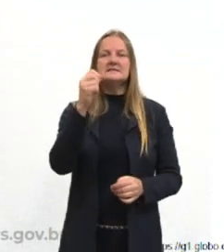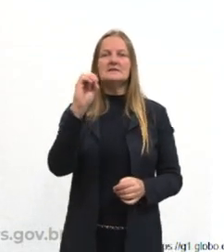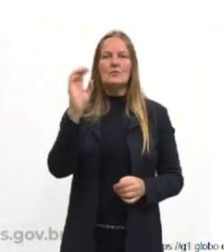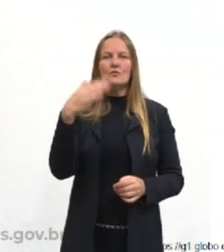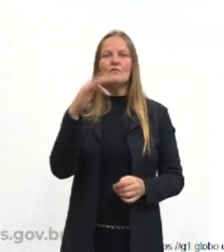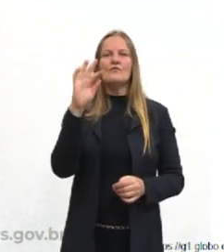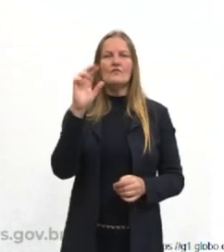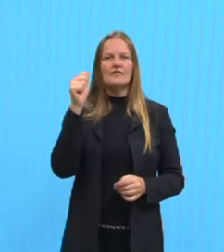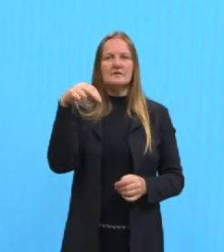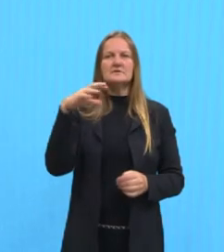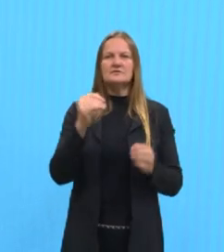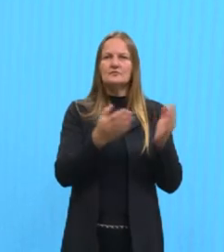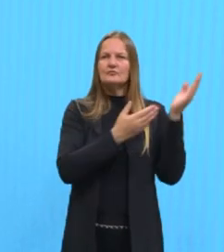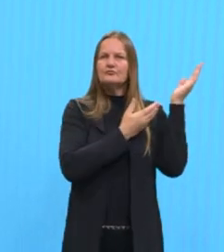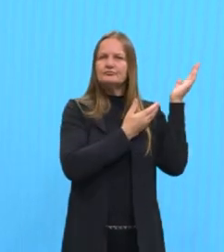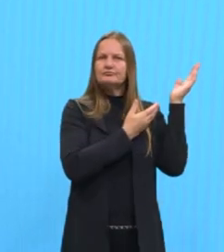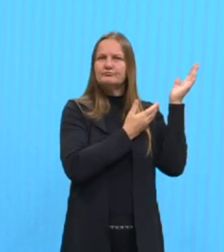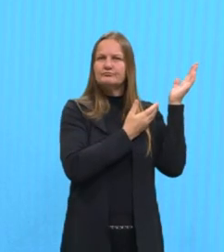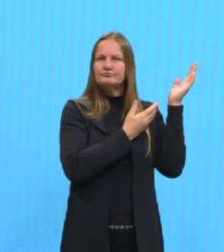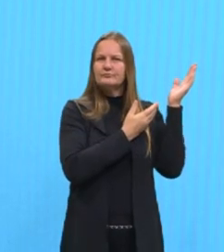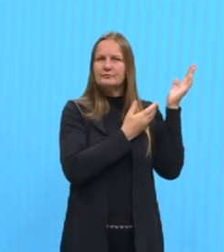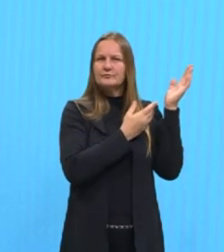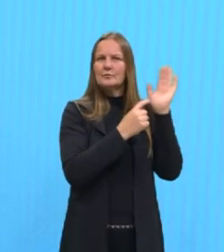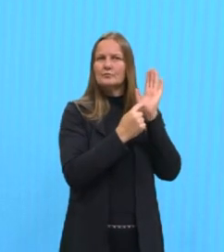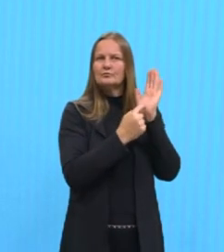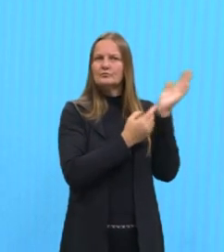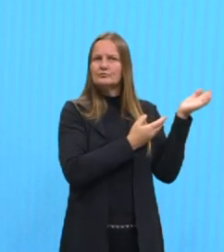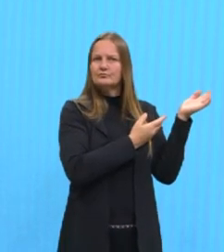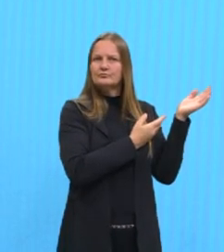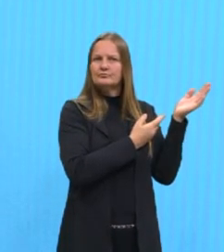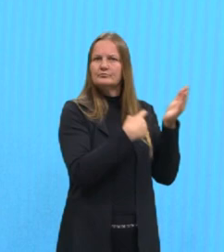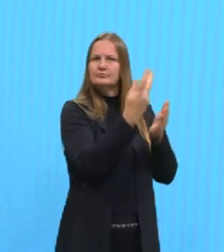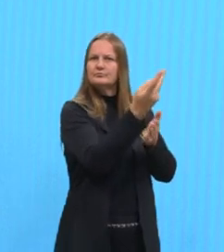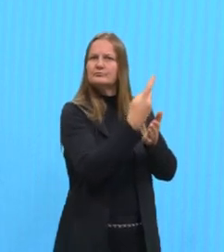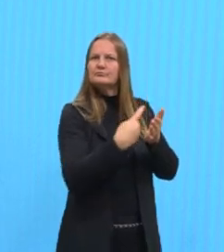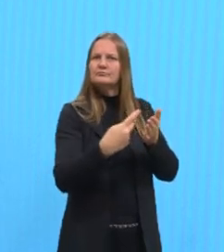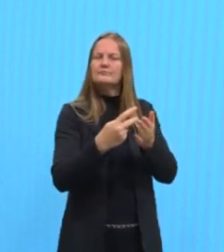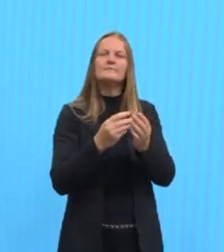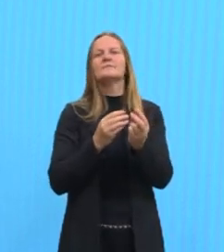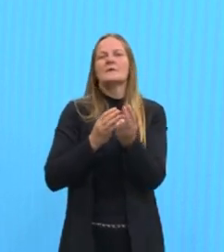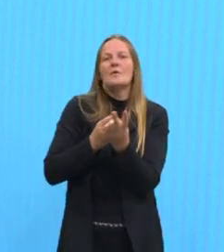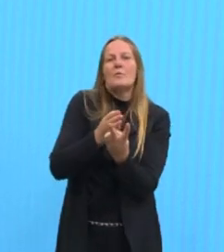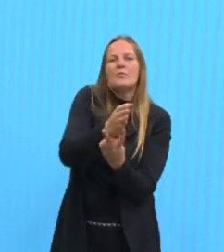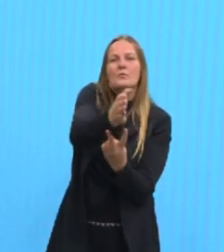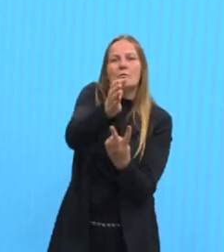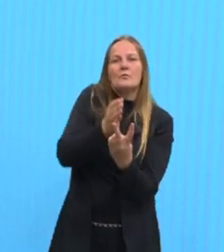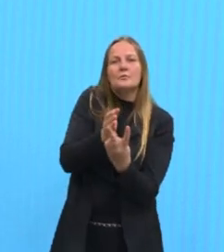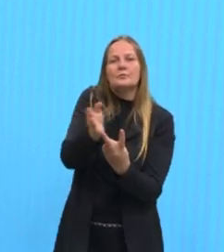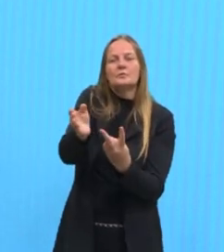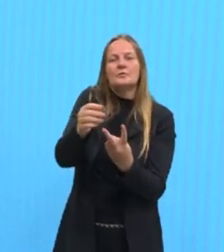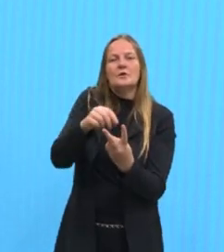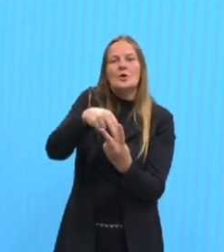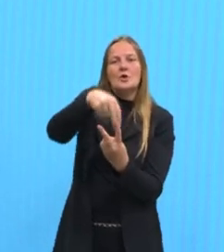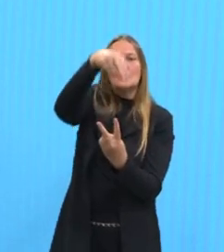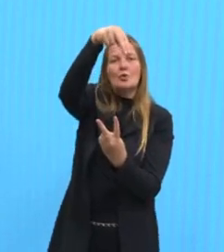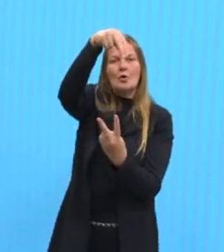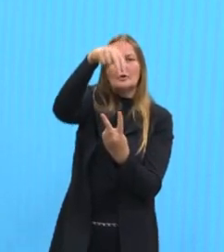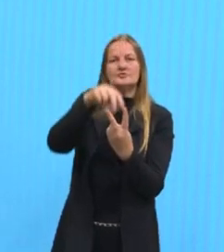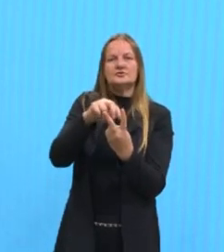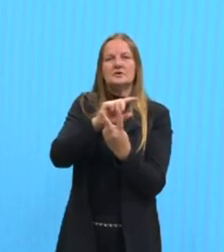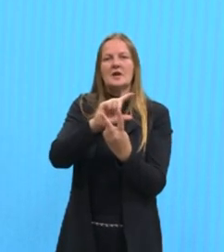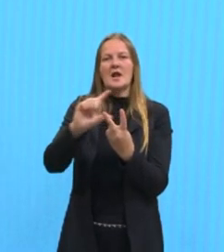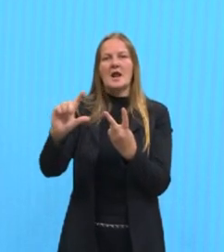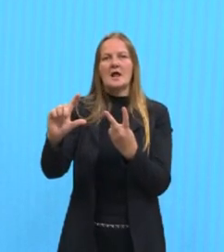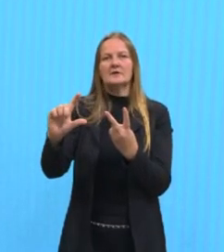está aqui né o Rio São Francisco o mapa que mostra direitinho pra vocês ela é dividida em dois eixos o eixo Norte o eixo Leste então